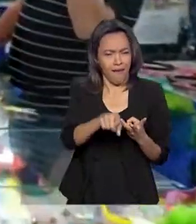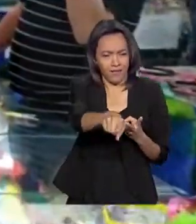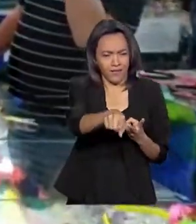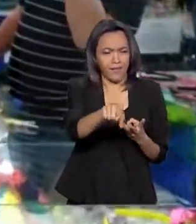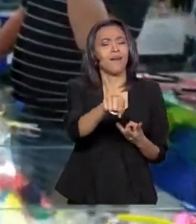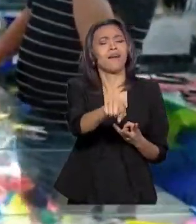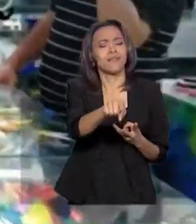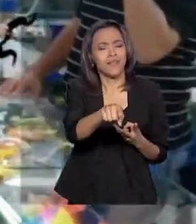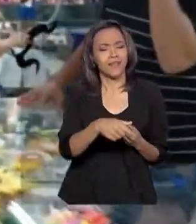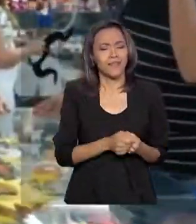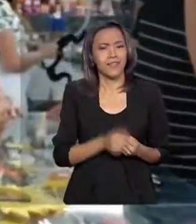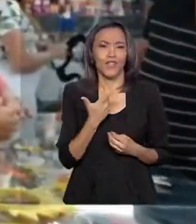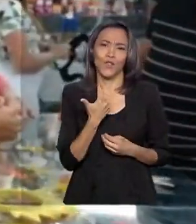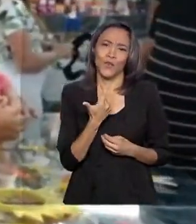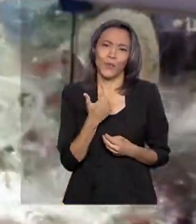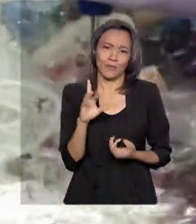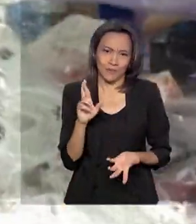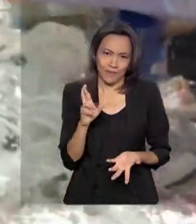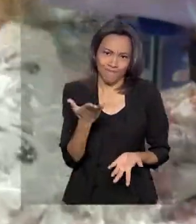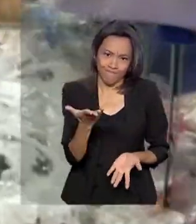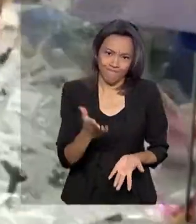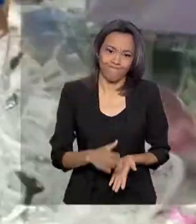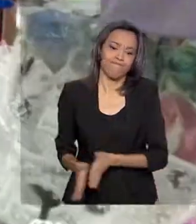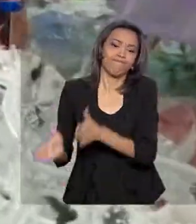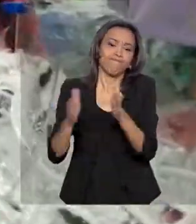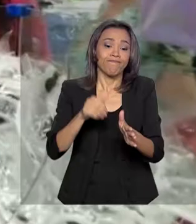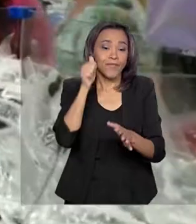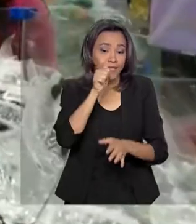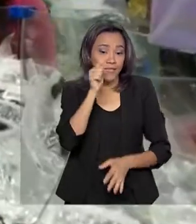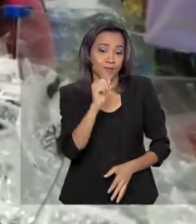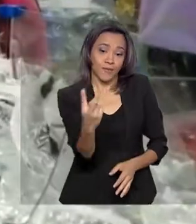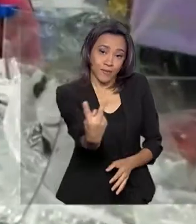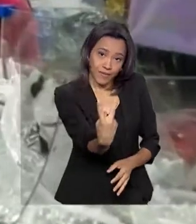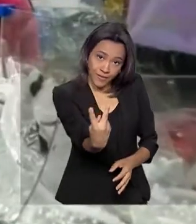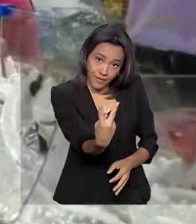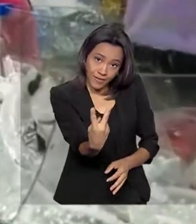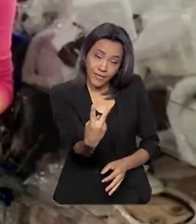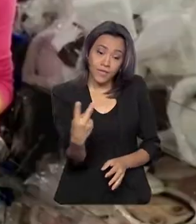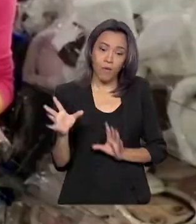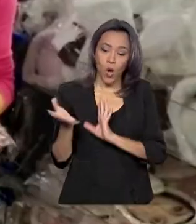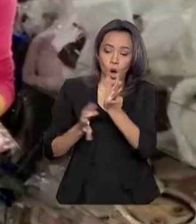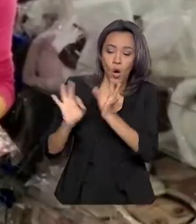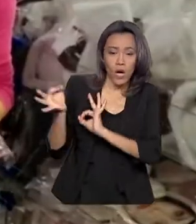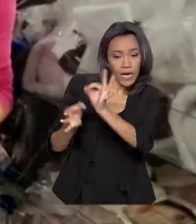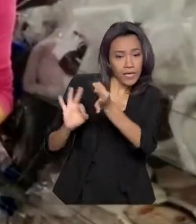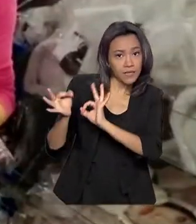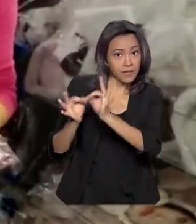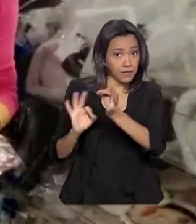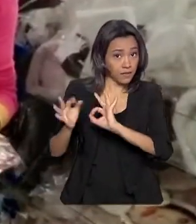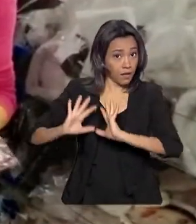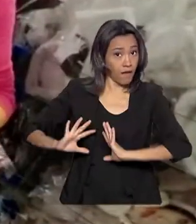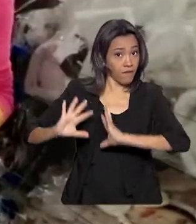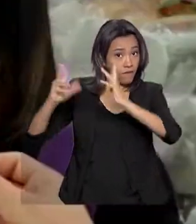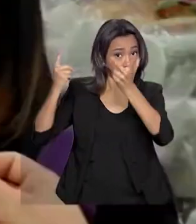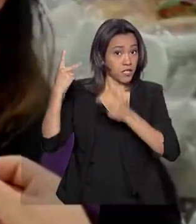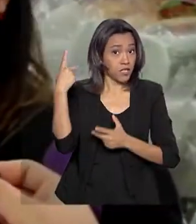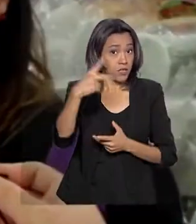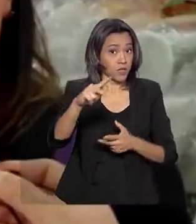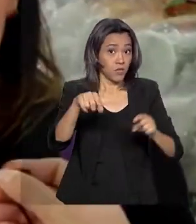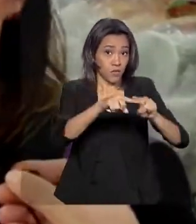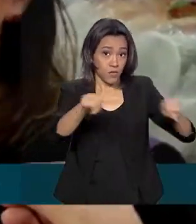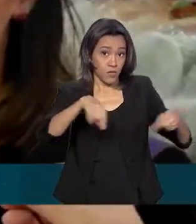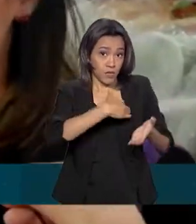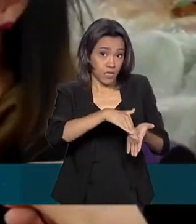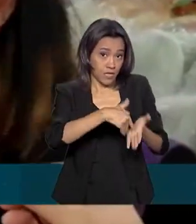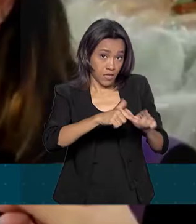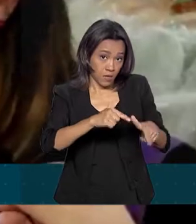daqui, R$ 12,00. A Vanessa e a Ariadne estão organizando a festa de carnaval do escritório. A gente vai